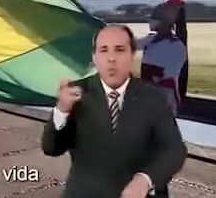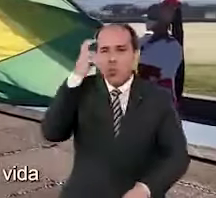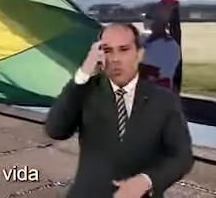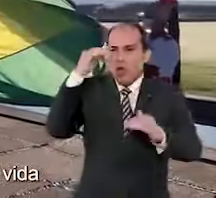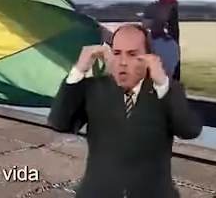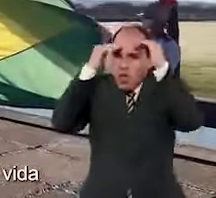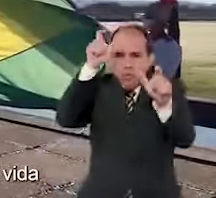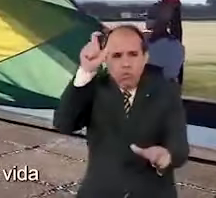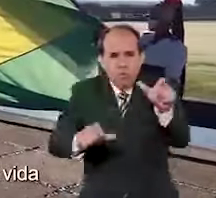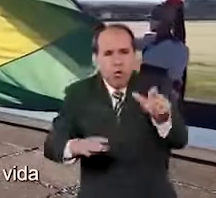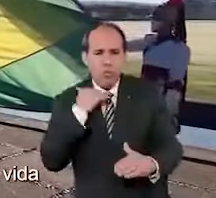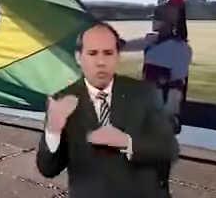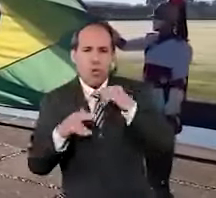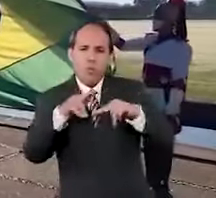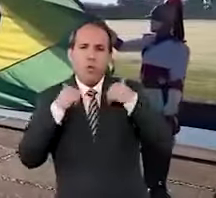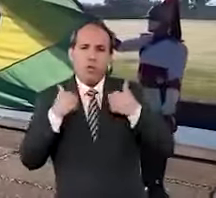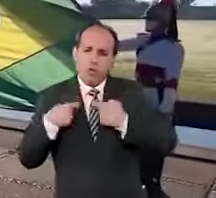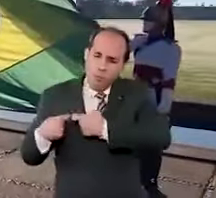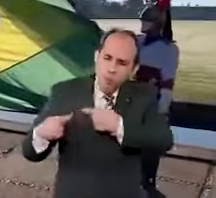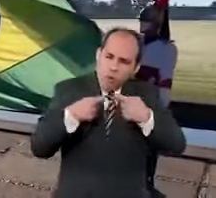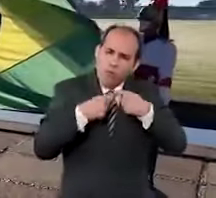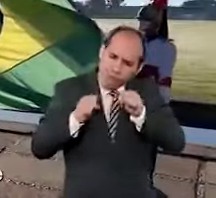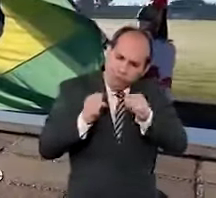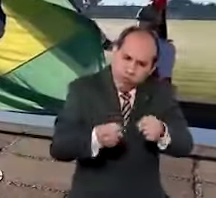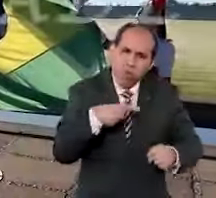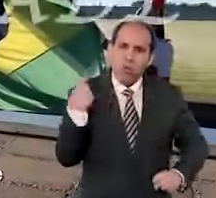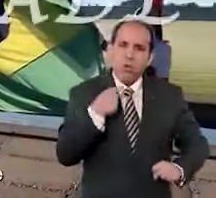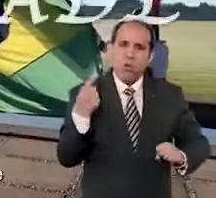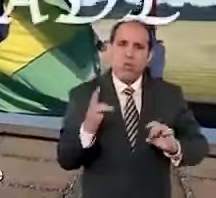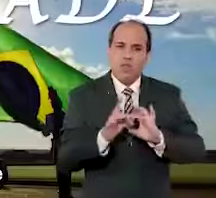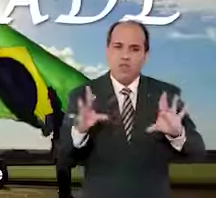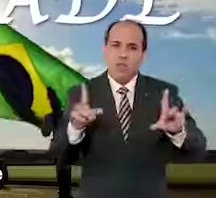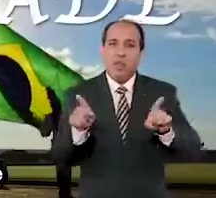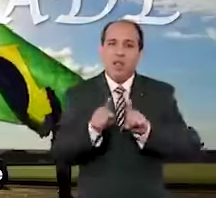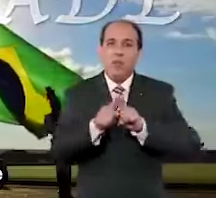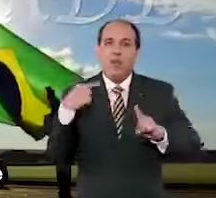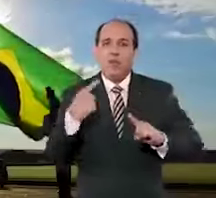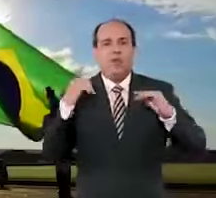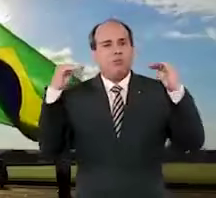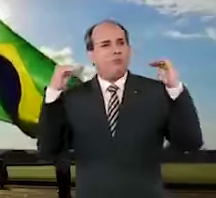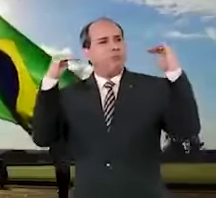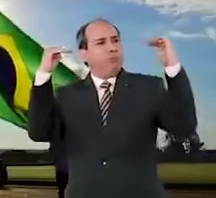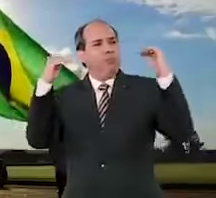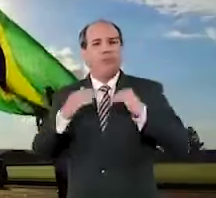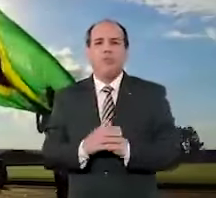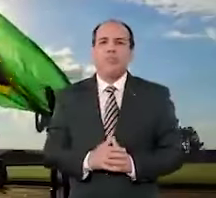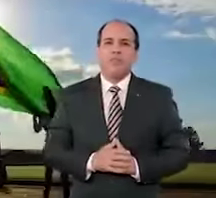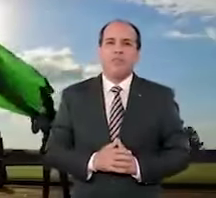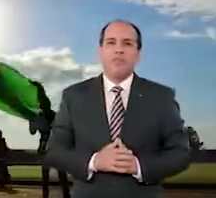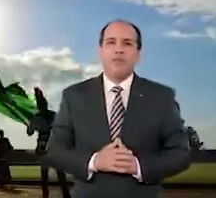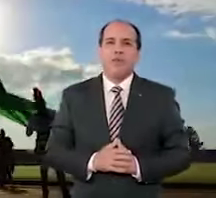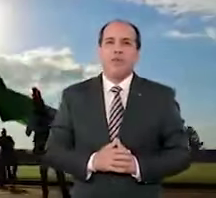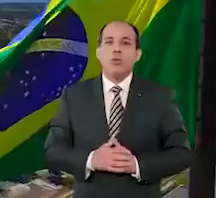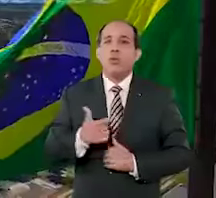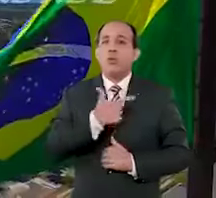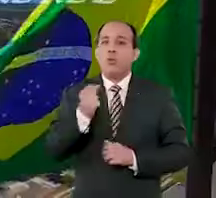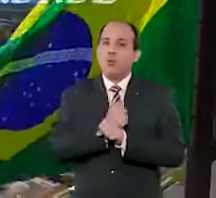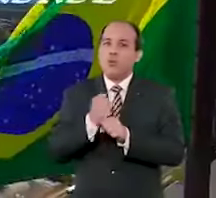honramos aqueles que deram a vida em tantas batalhas defendendo a nossa liberdade e a nossa soberania.